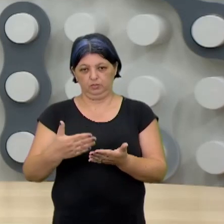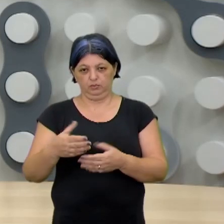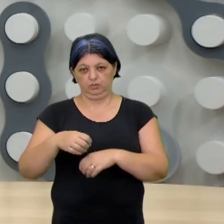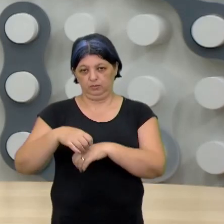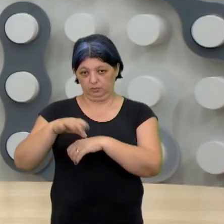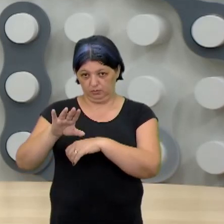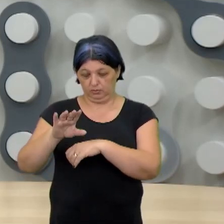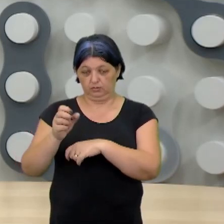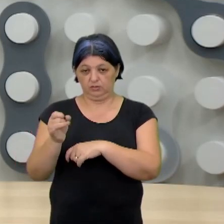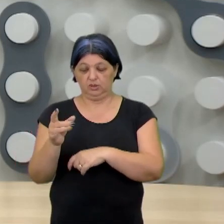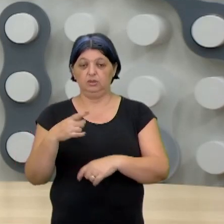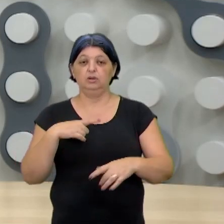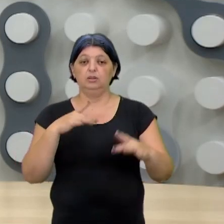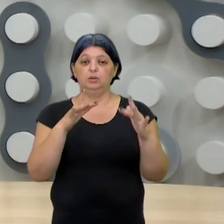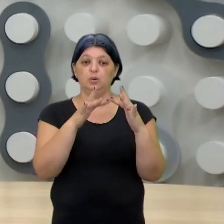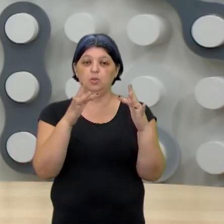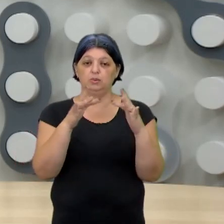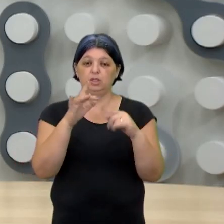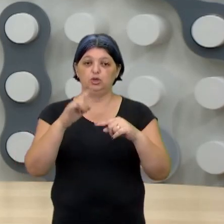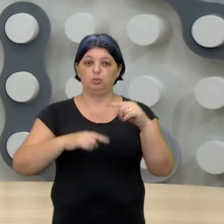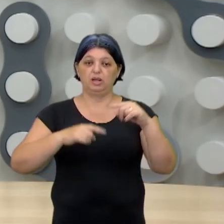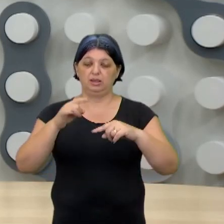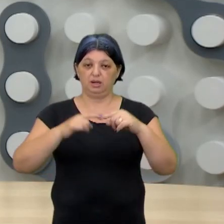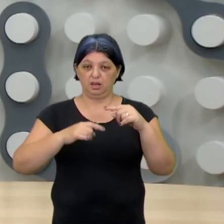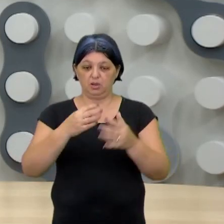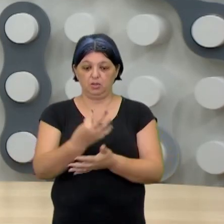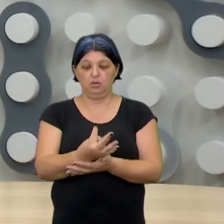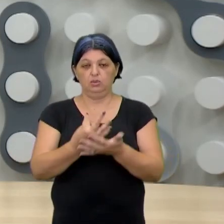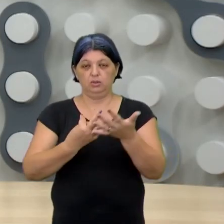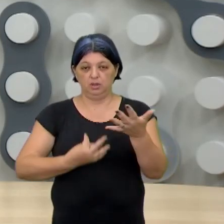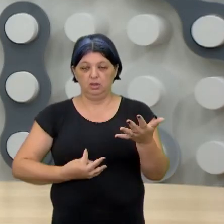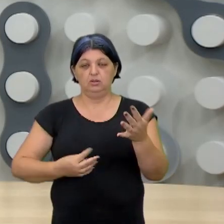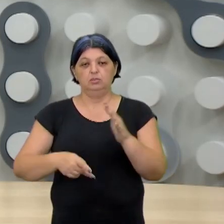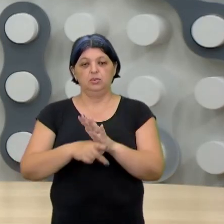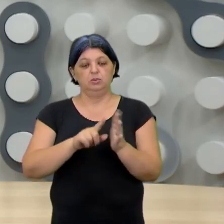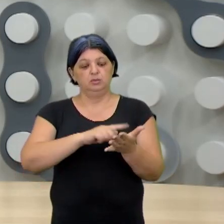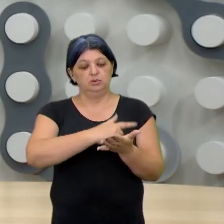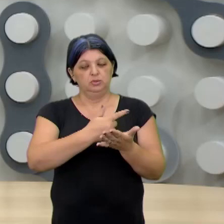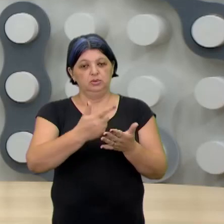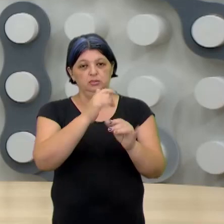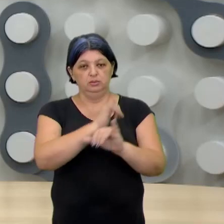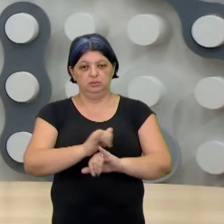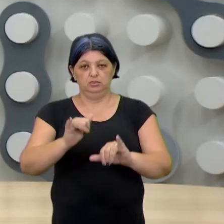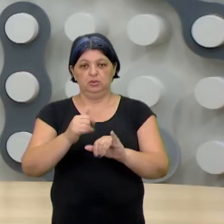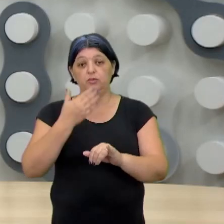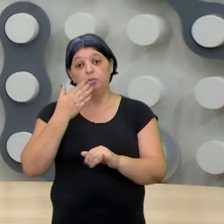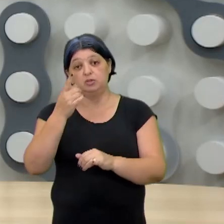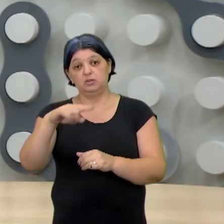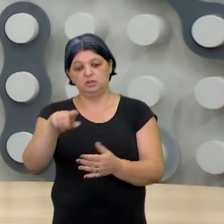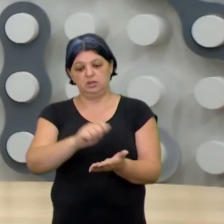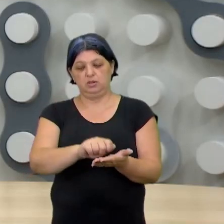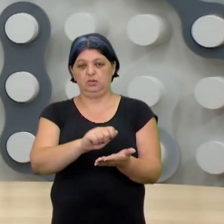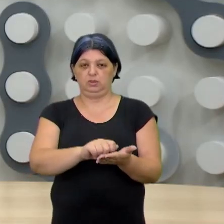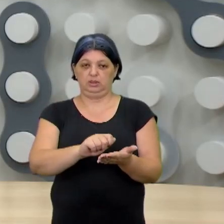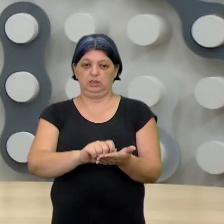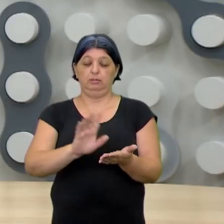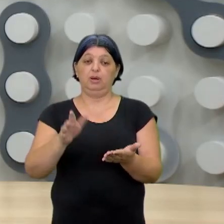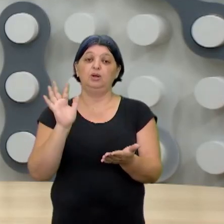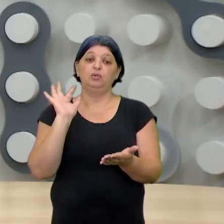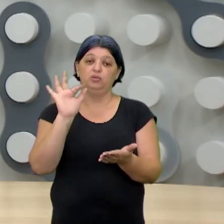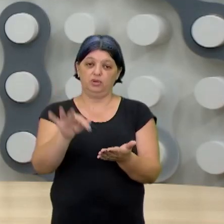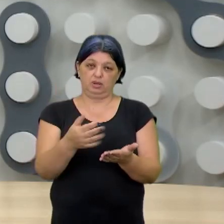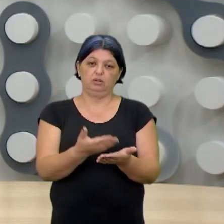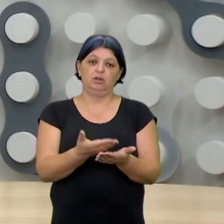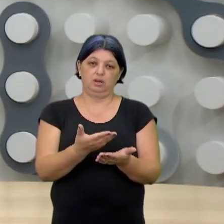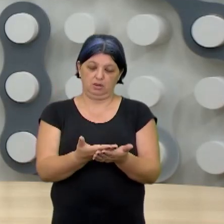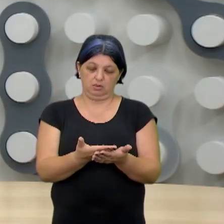tiver contato com um material ou um texto jornalístico, eu vou pedir que você faça anotações. Mas no final dessa aula, a